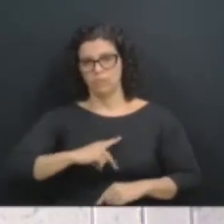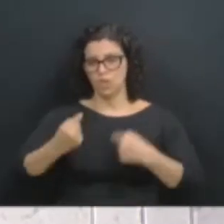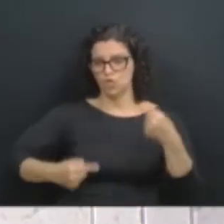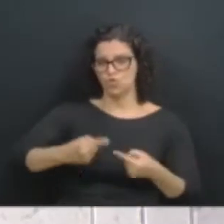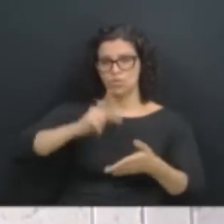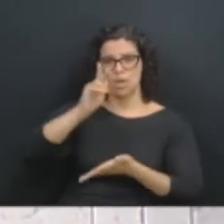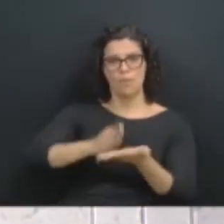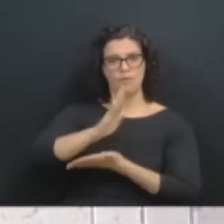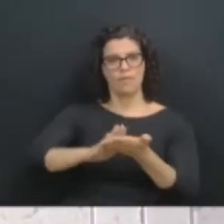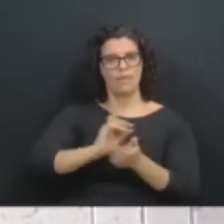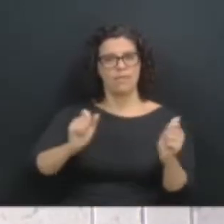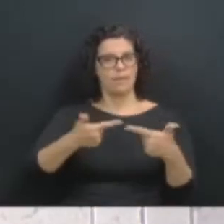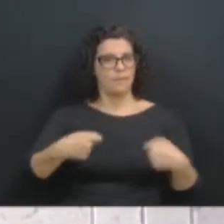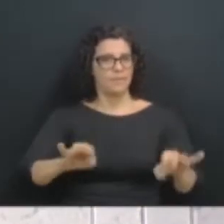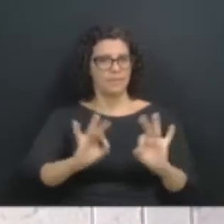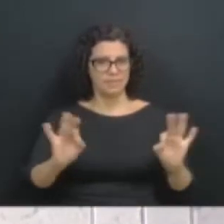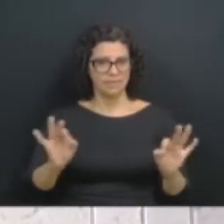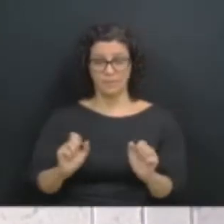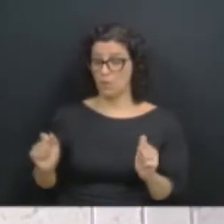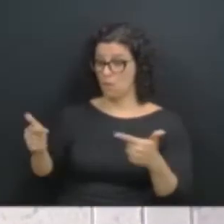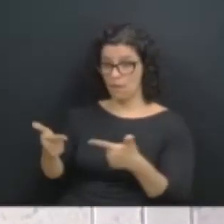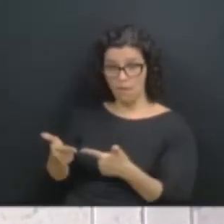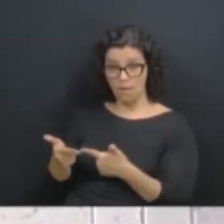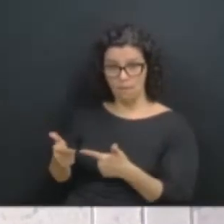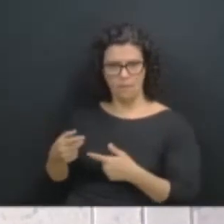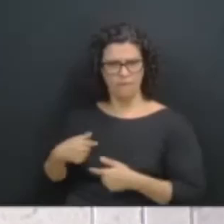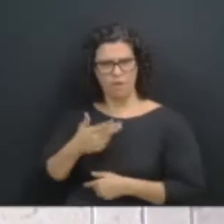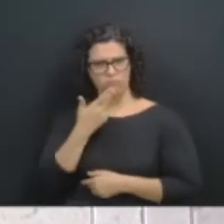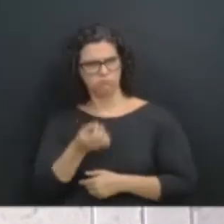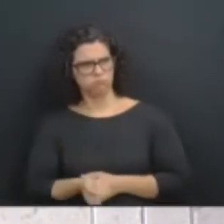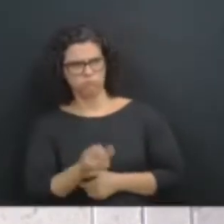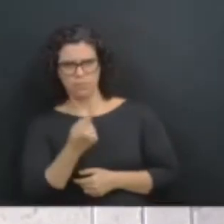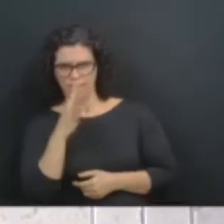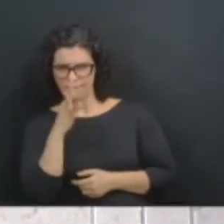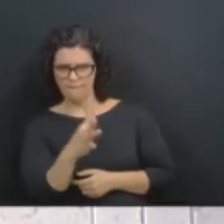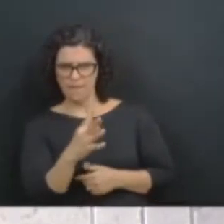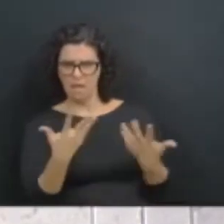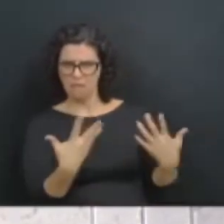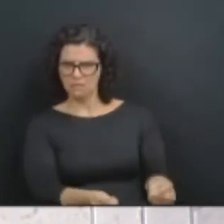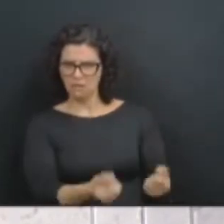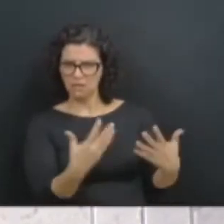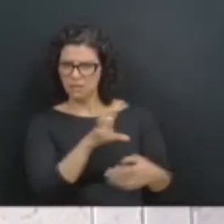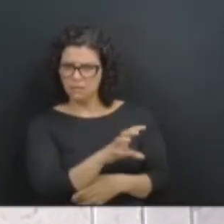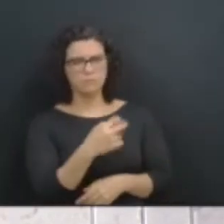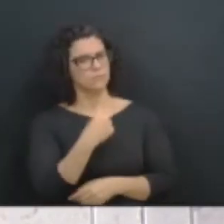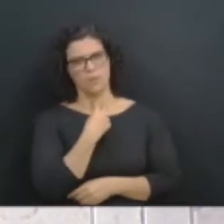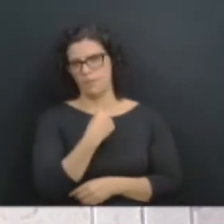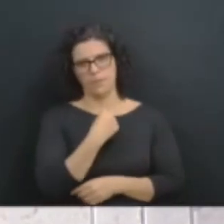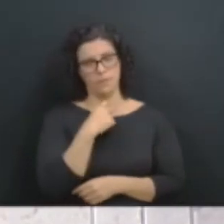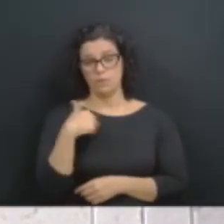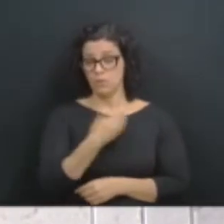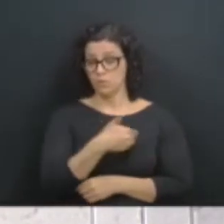discutido ou sancionado nessa casa. A Assembleia não pode ficar refém desse processo. Não podemos ter